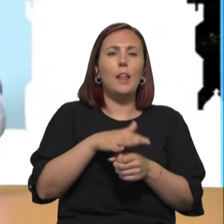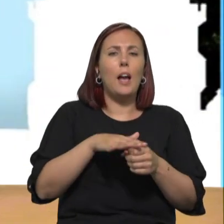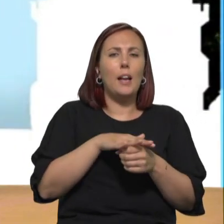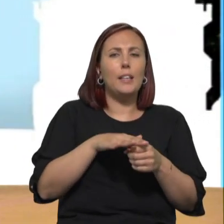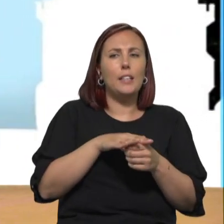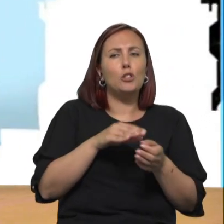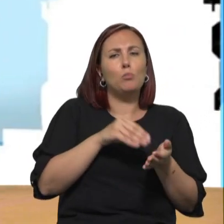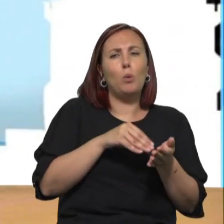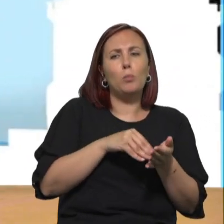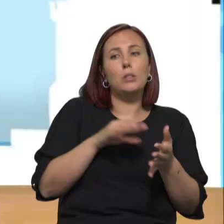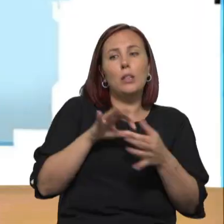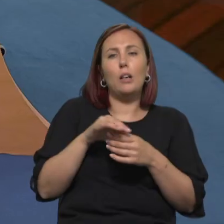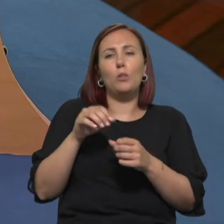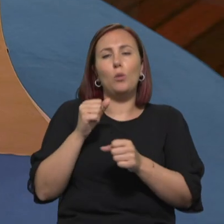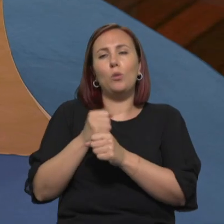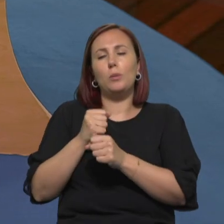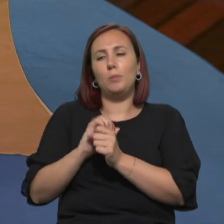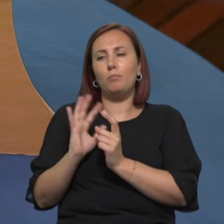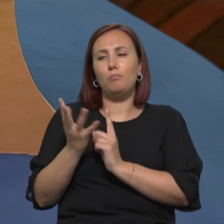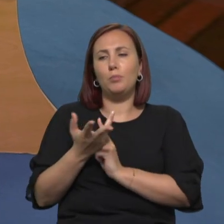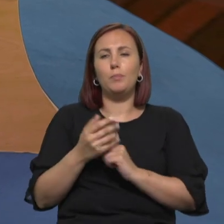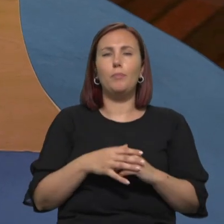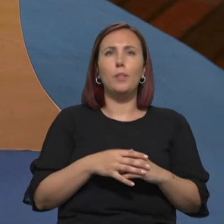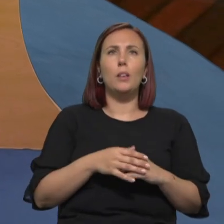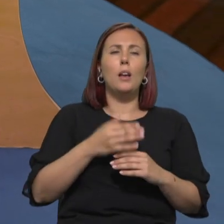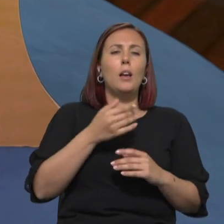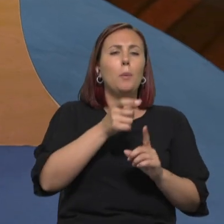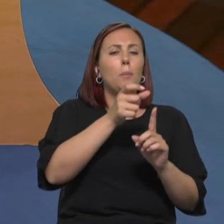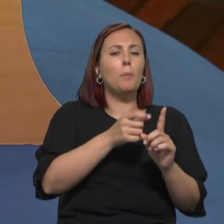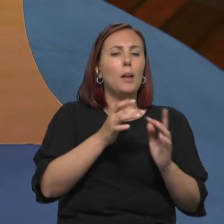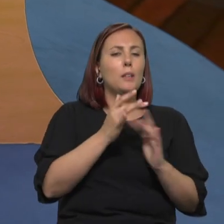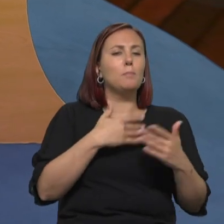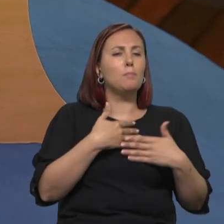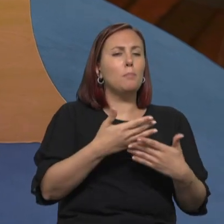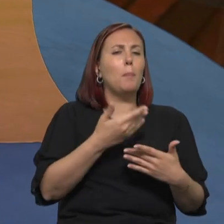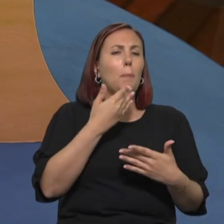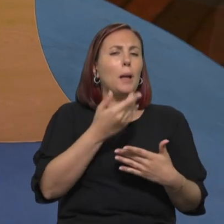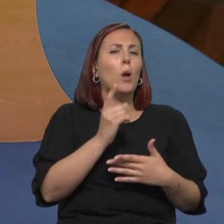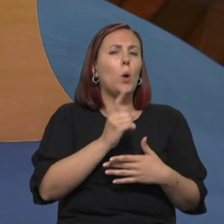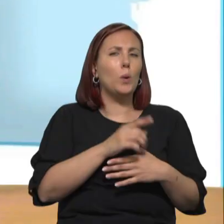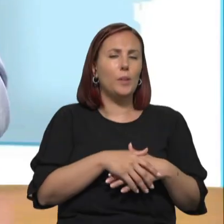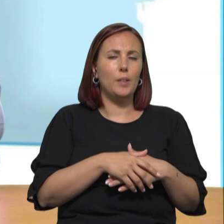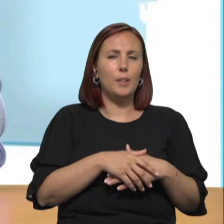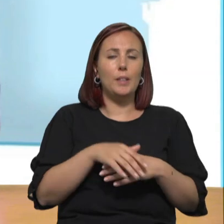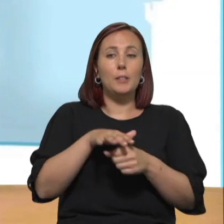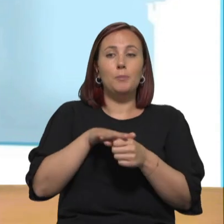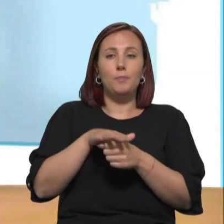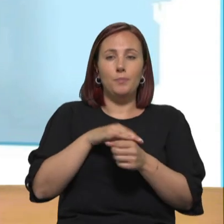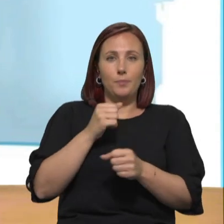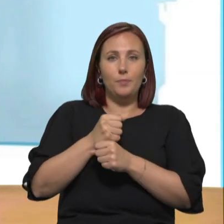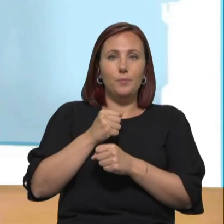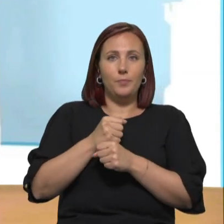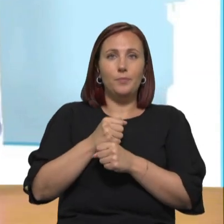entre o mundo do trabalho. O que é pedido ao cristão em meio operário? O cristão em meio operário, dentro